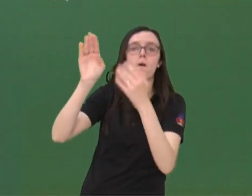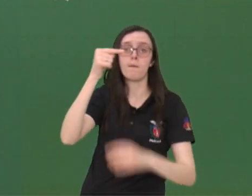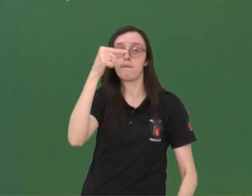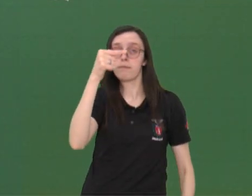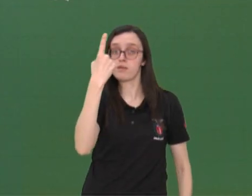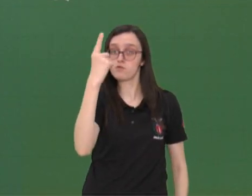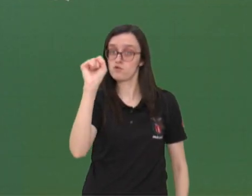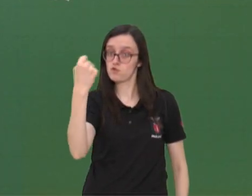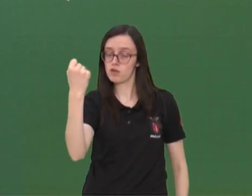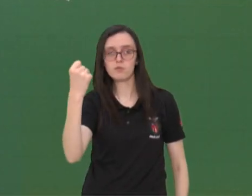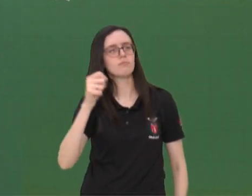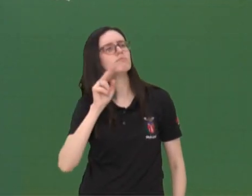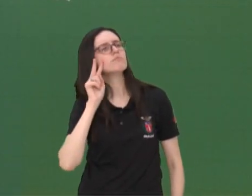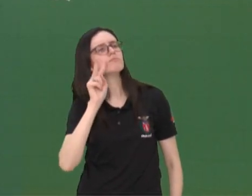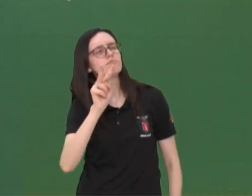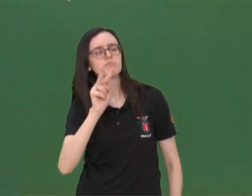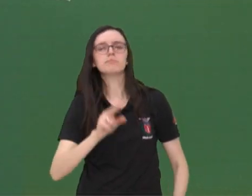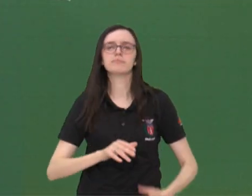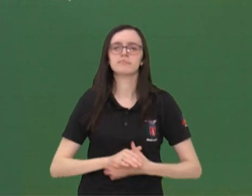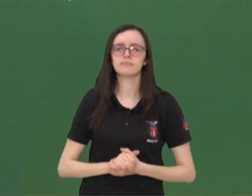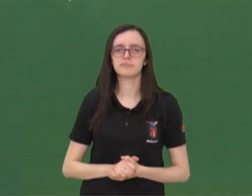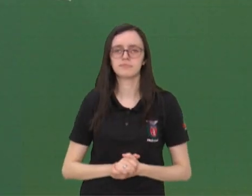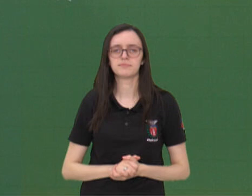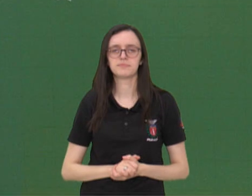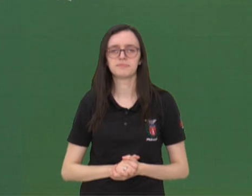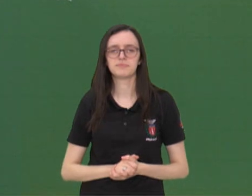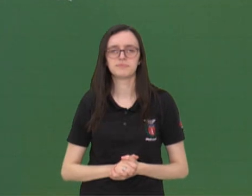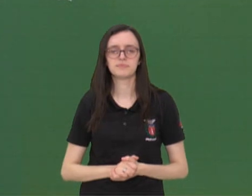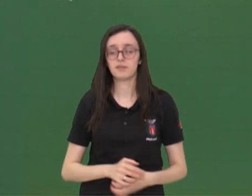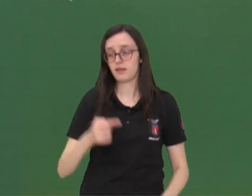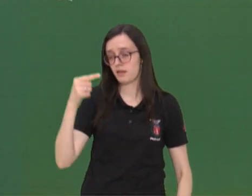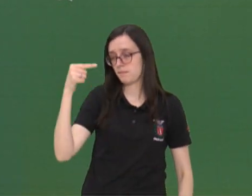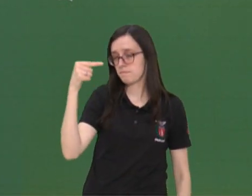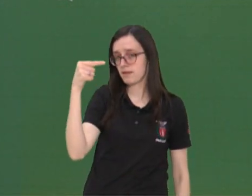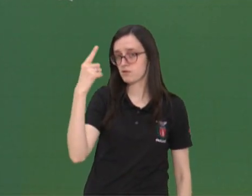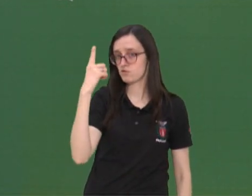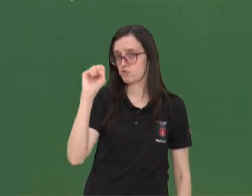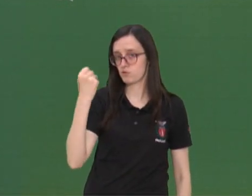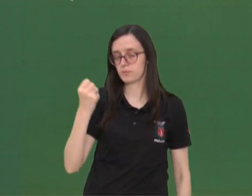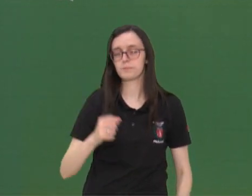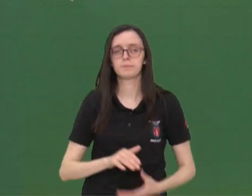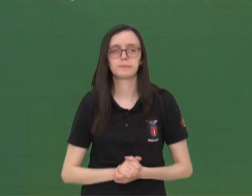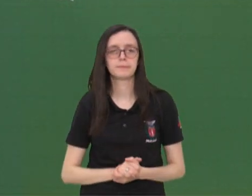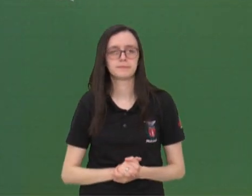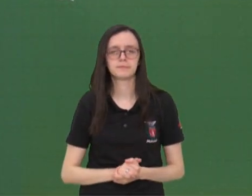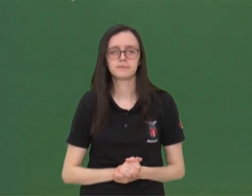o valor que acompanha o T. Então, menos 18.